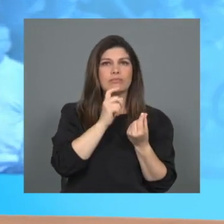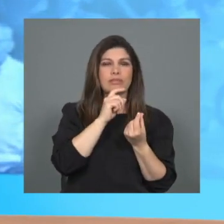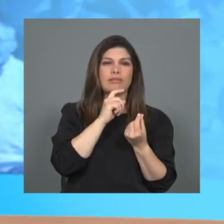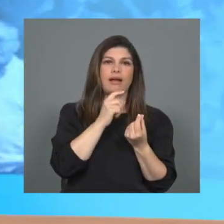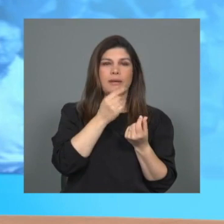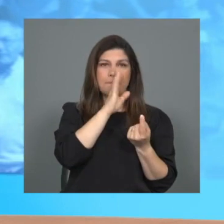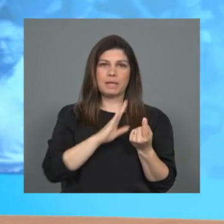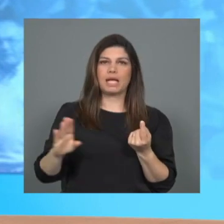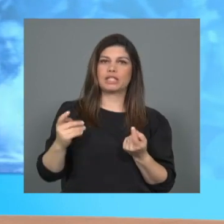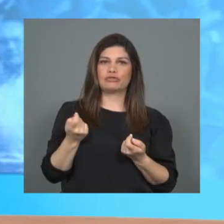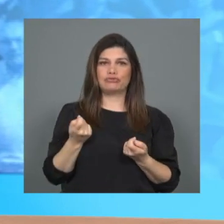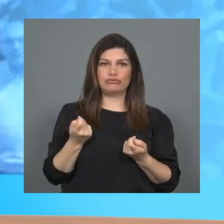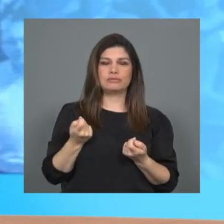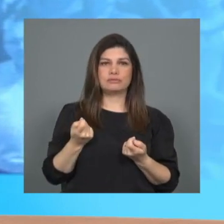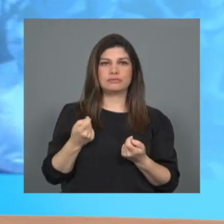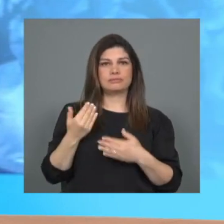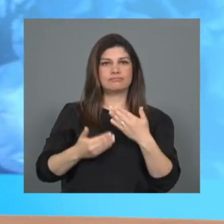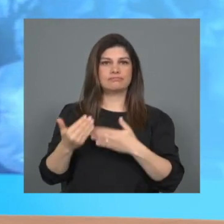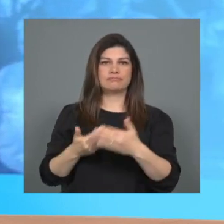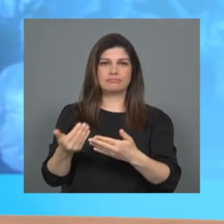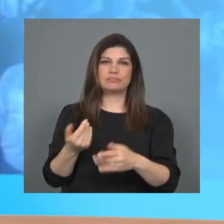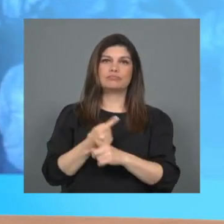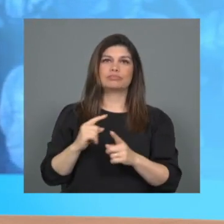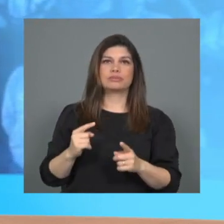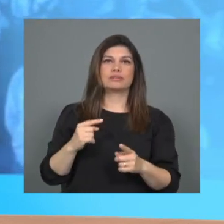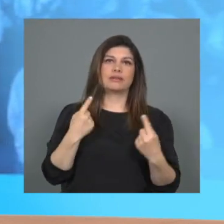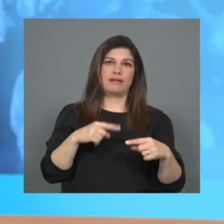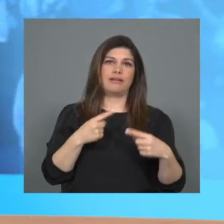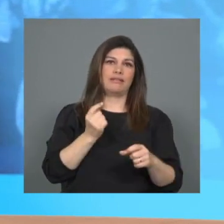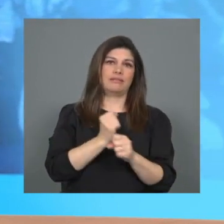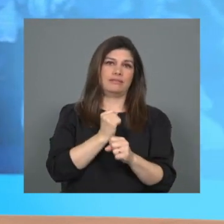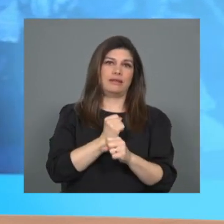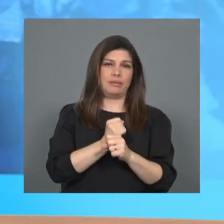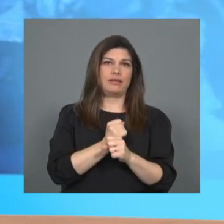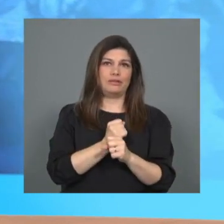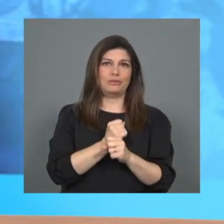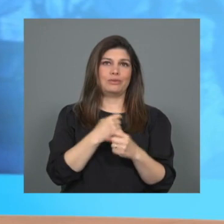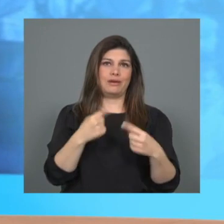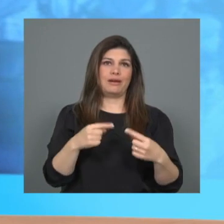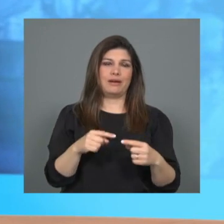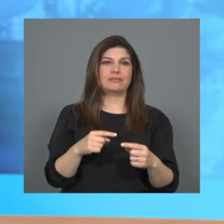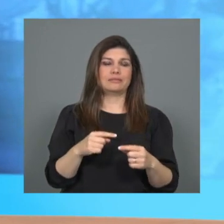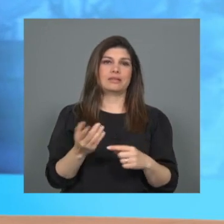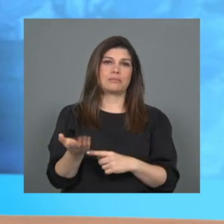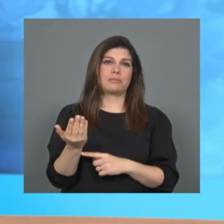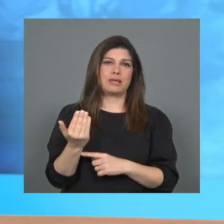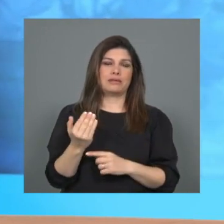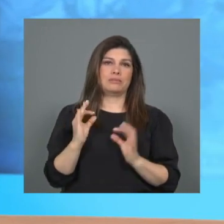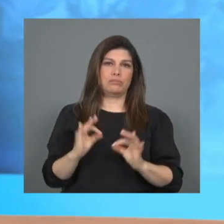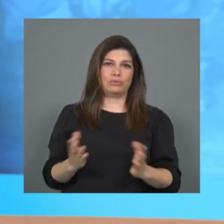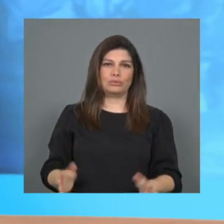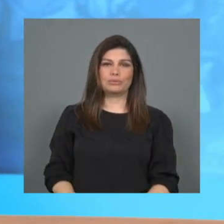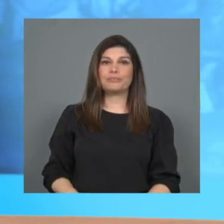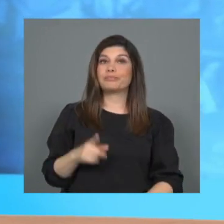mais este trabalho, porque, efetivamente, há aqui um campo de trabalho que os próprios admitem ainda ter muito por fazer. Fica